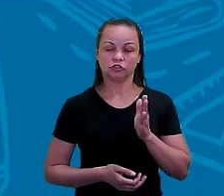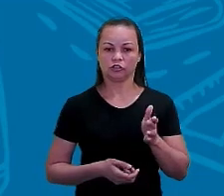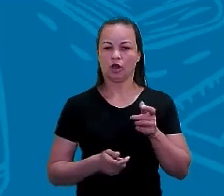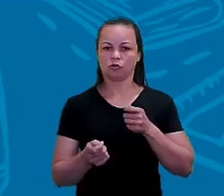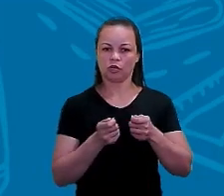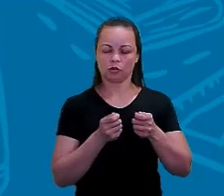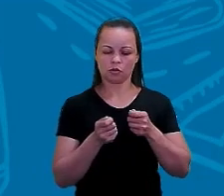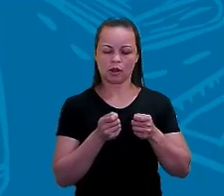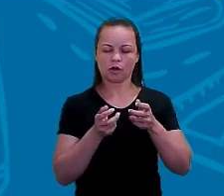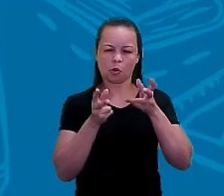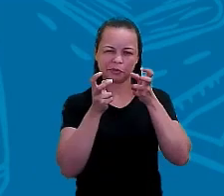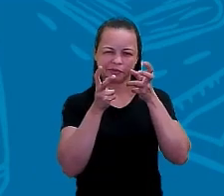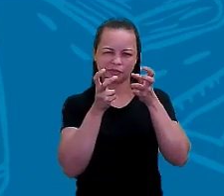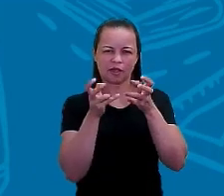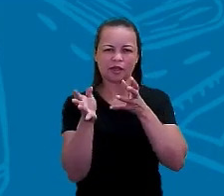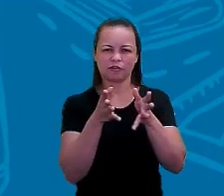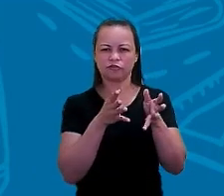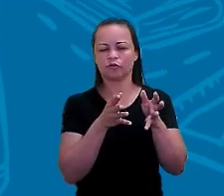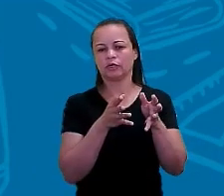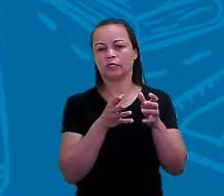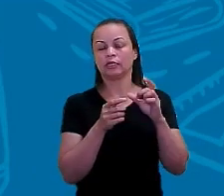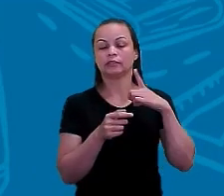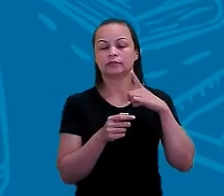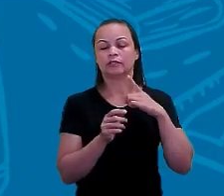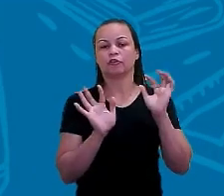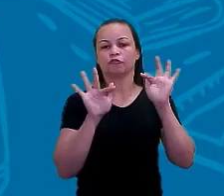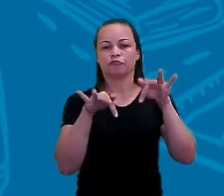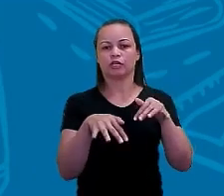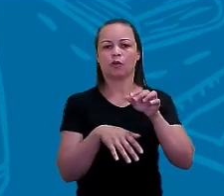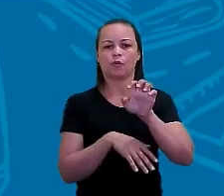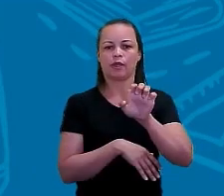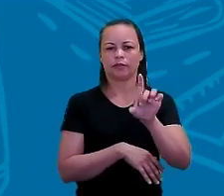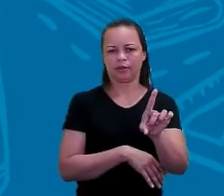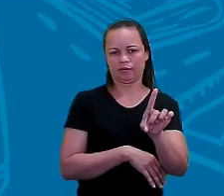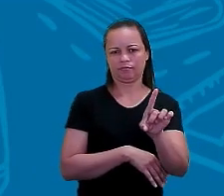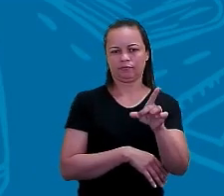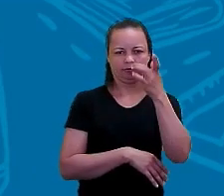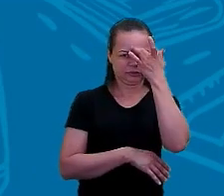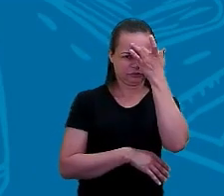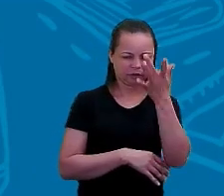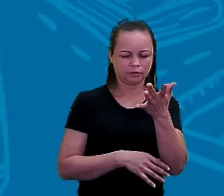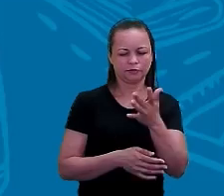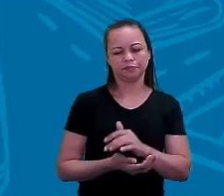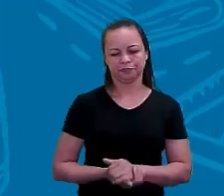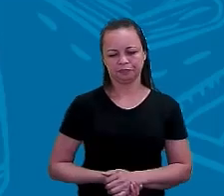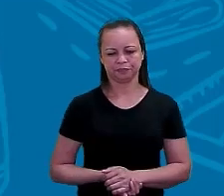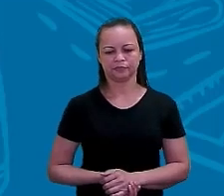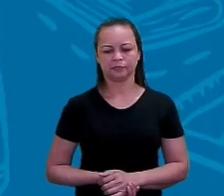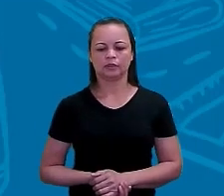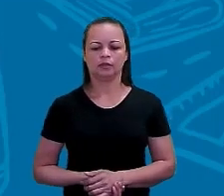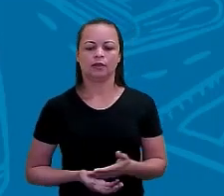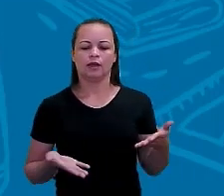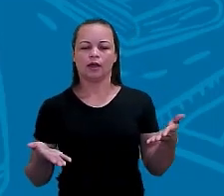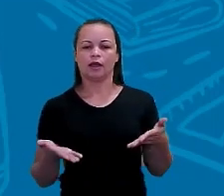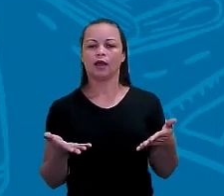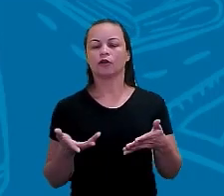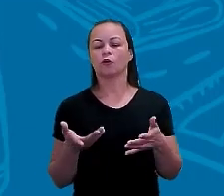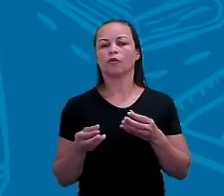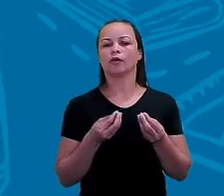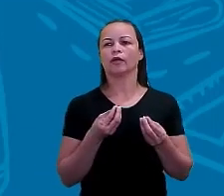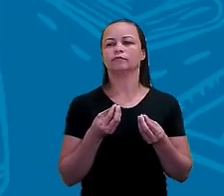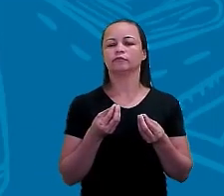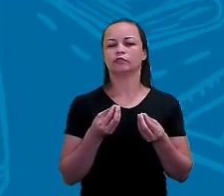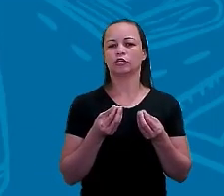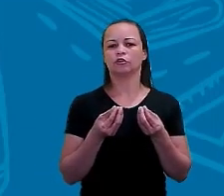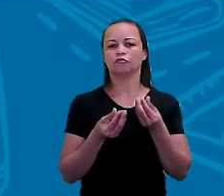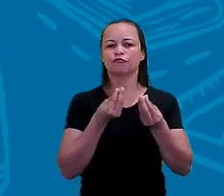regulares, você observa aí que é os que tem o ED no final. Aí fica mais fácil. Bem mais fácil. Não é verdade? Bem, agora vamos falar de